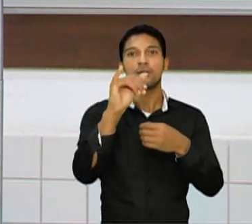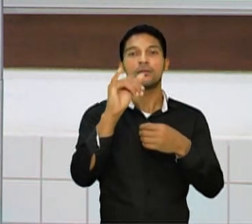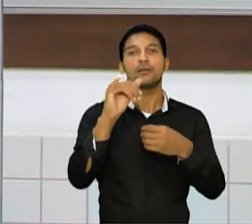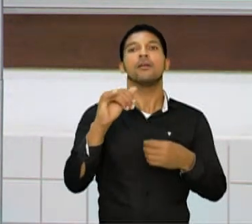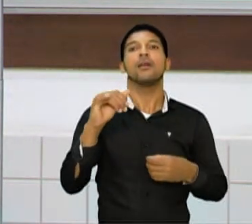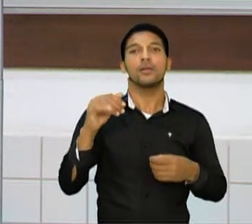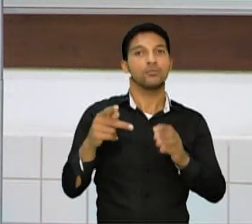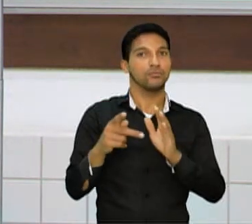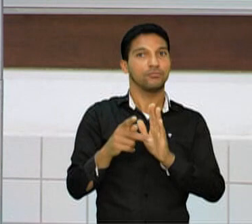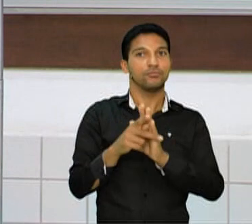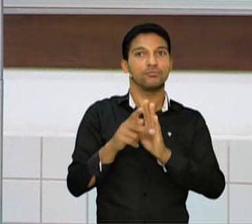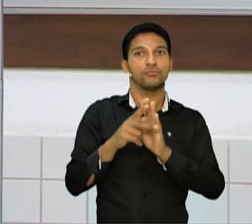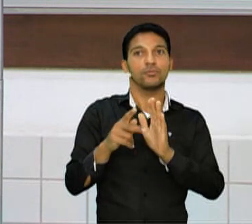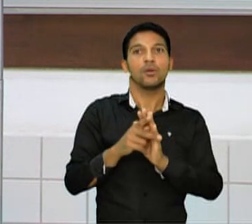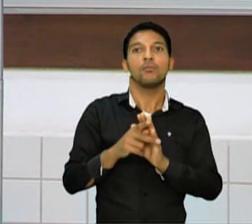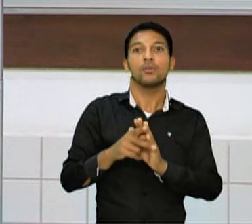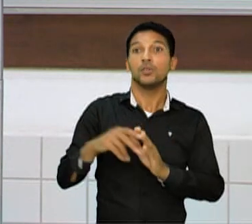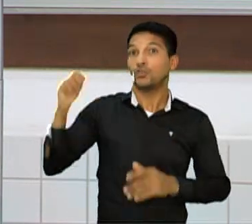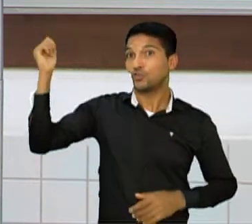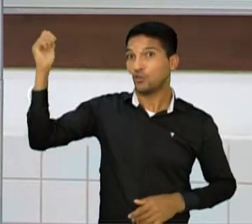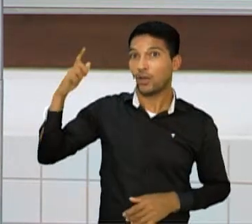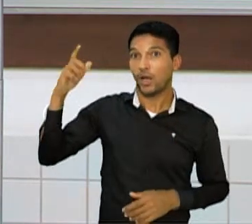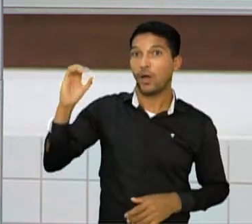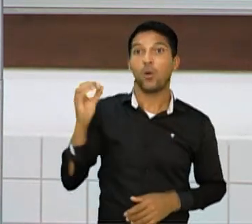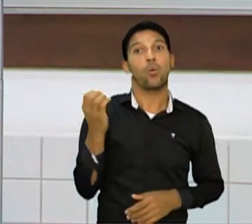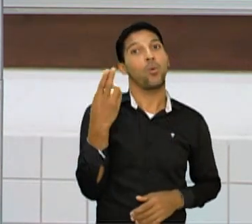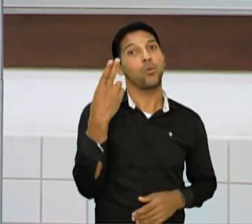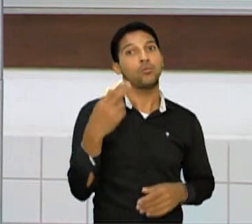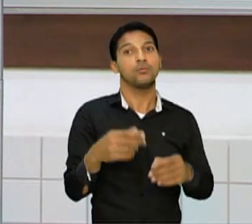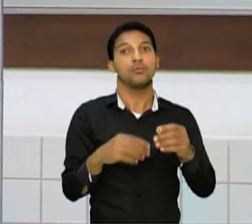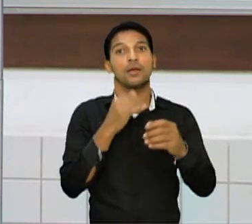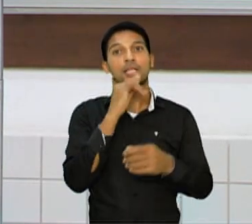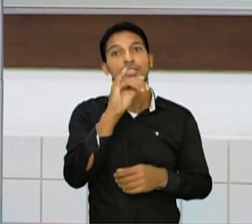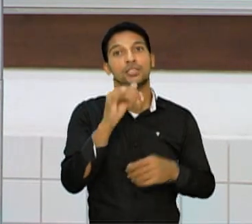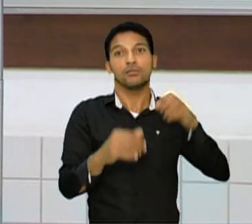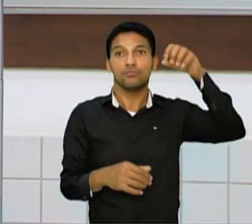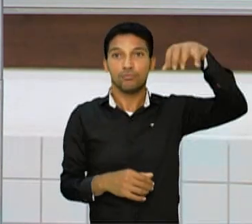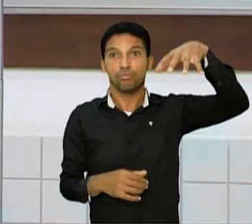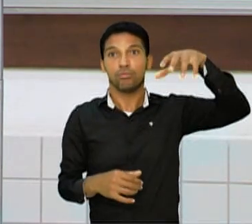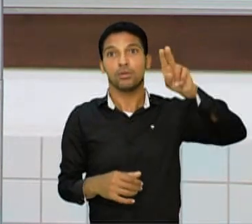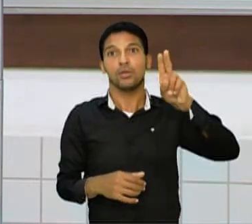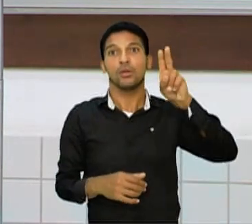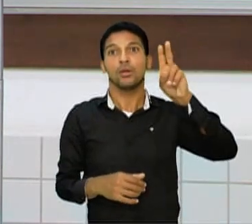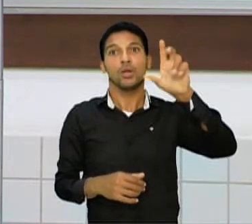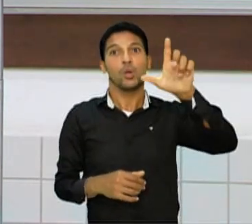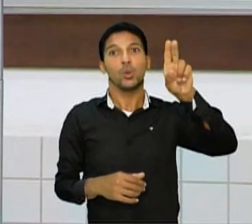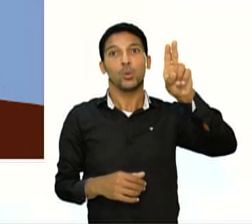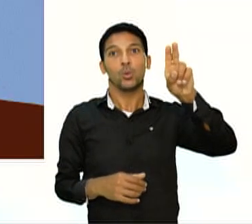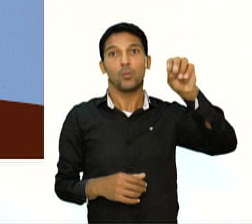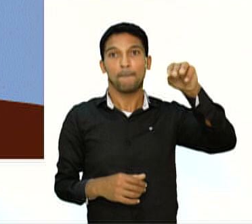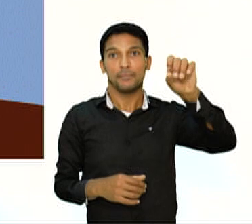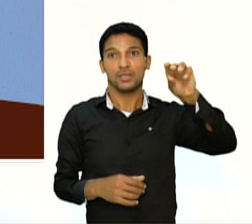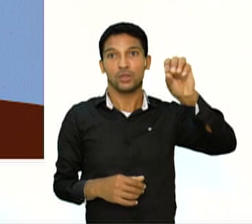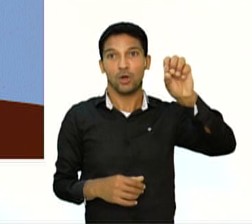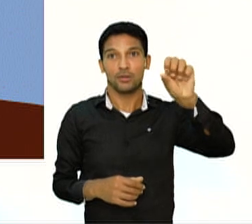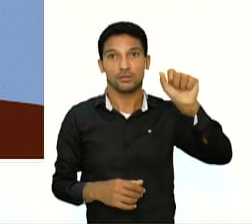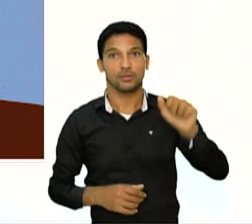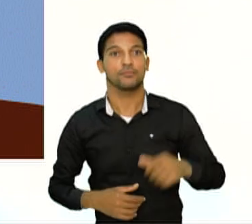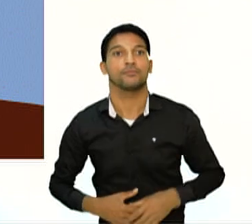solar ou energia luminosa. A energia hídrica, e aproveitando a hídrica agora colocamos um esquema